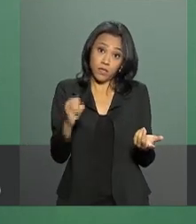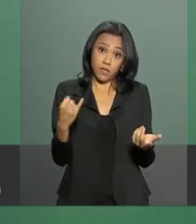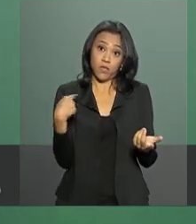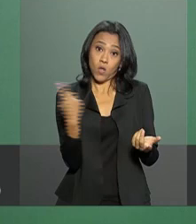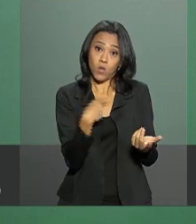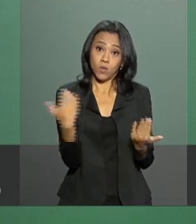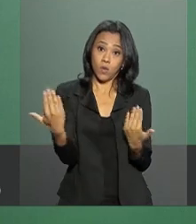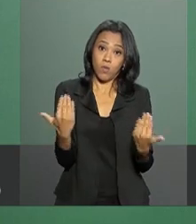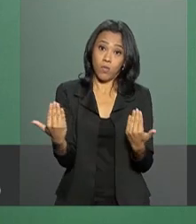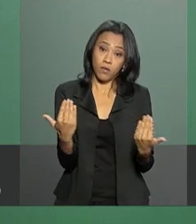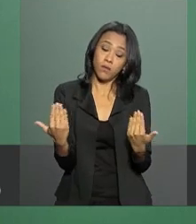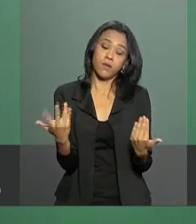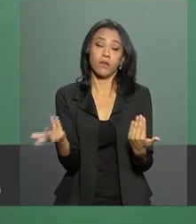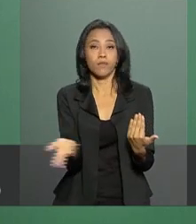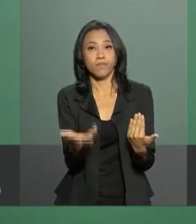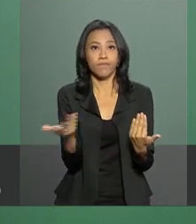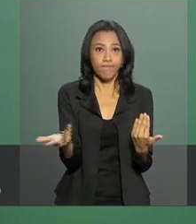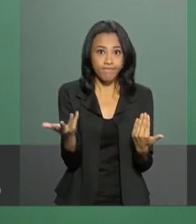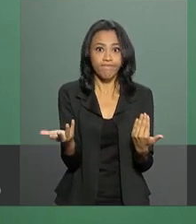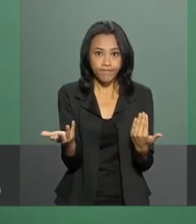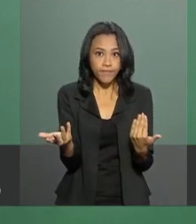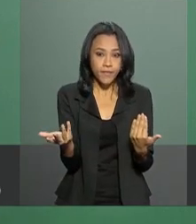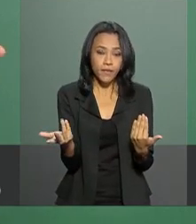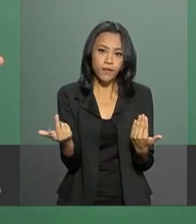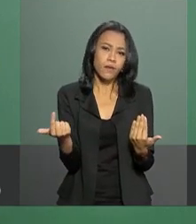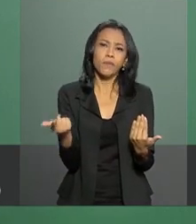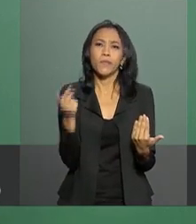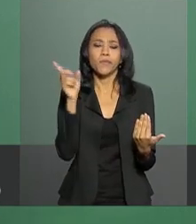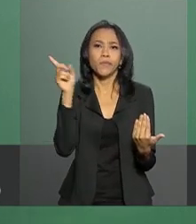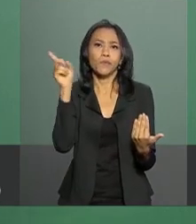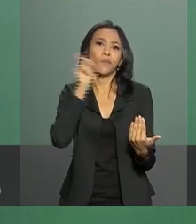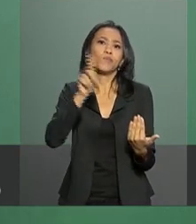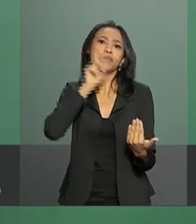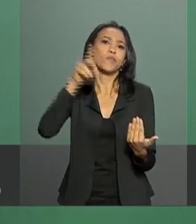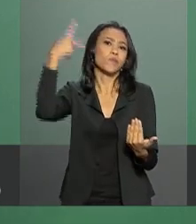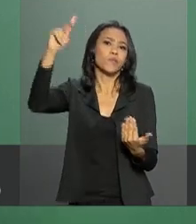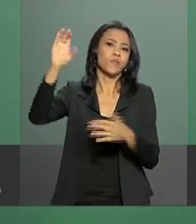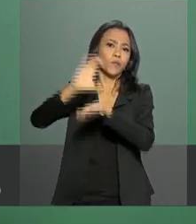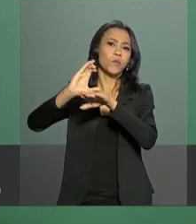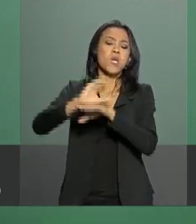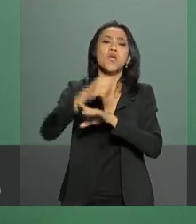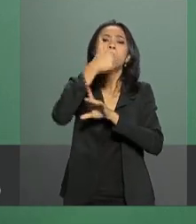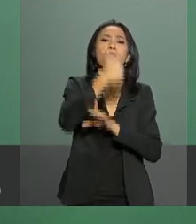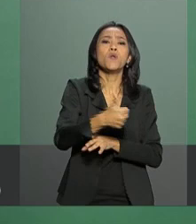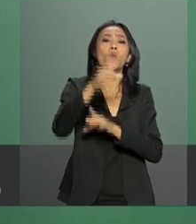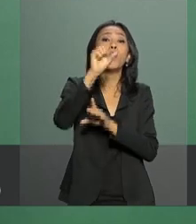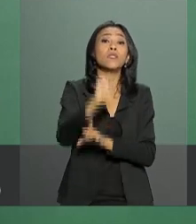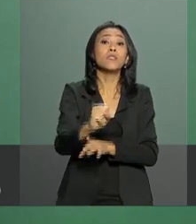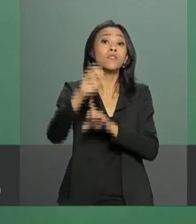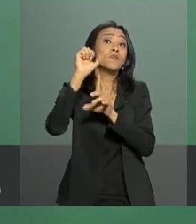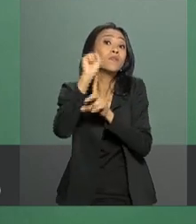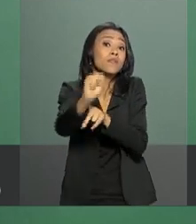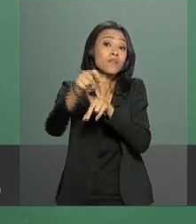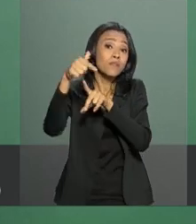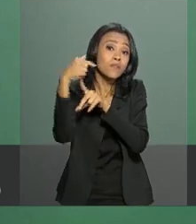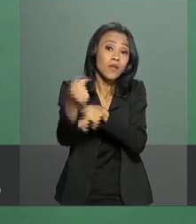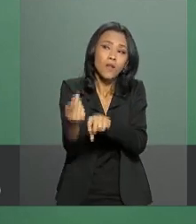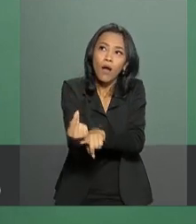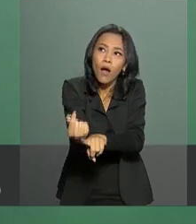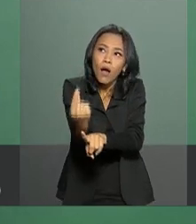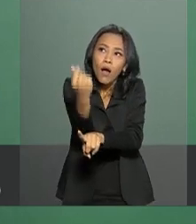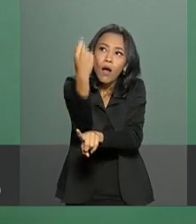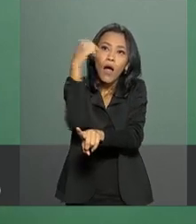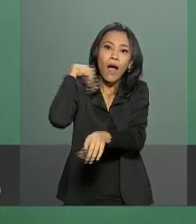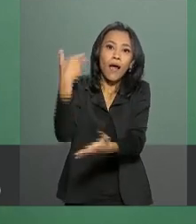uma comparação trivial com a convenção americana era de 1787 e é a mesma constituição até